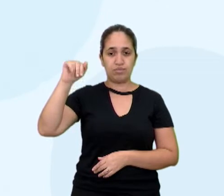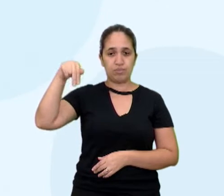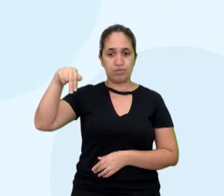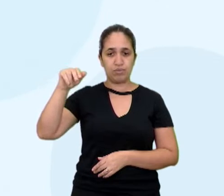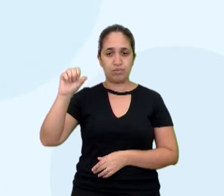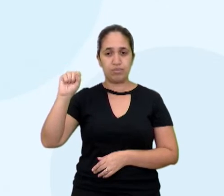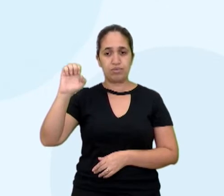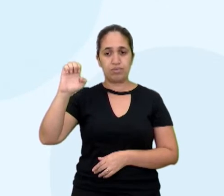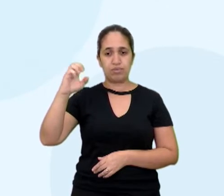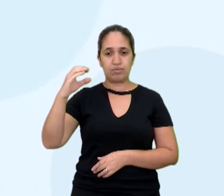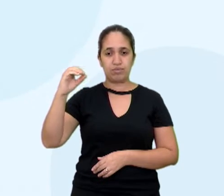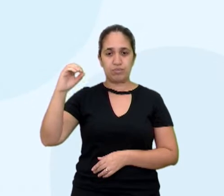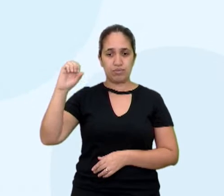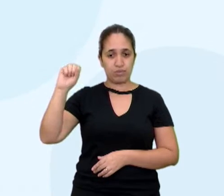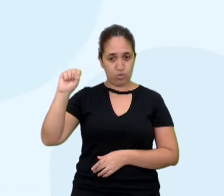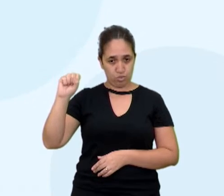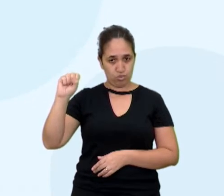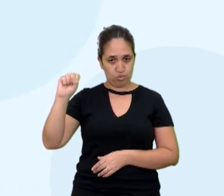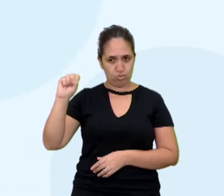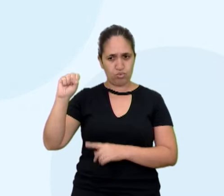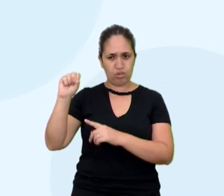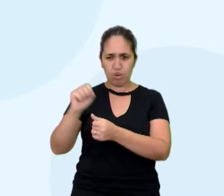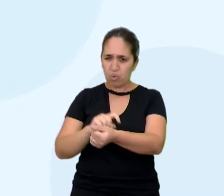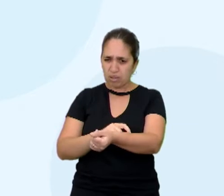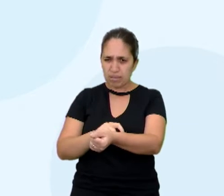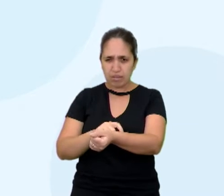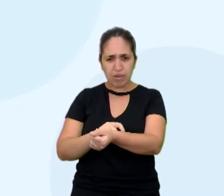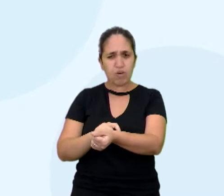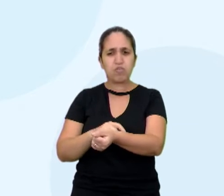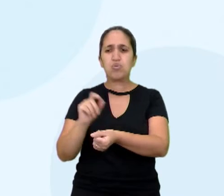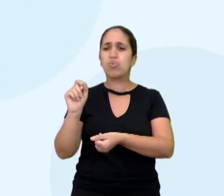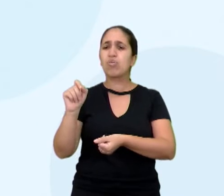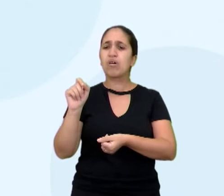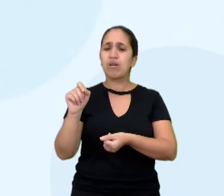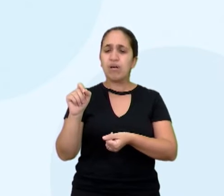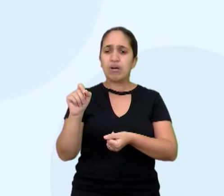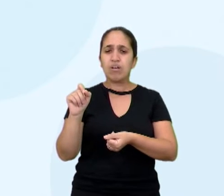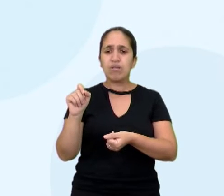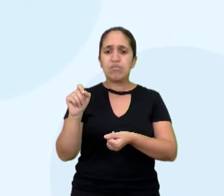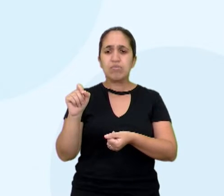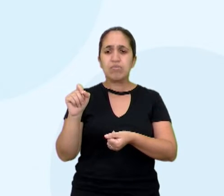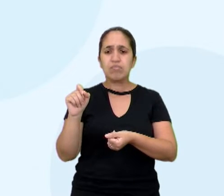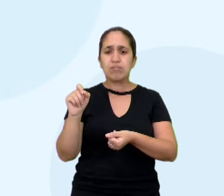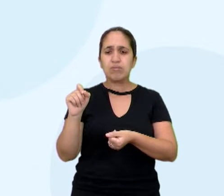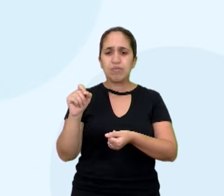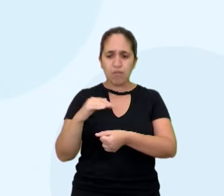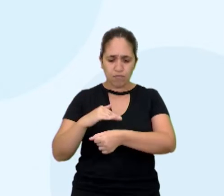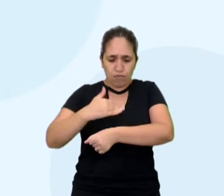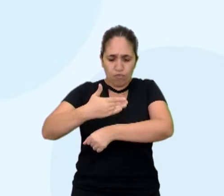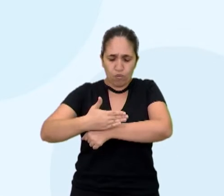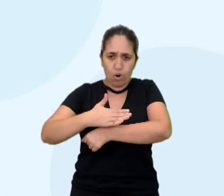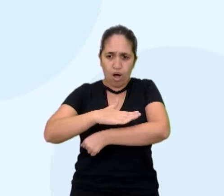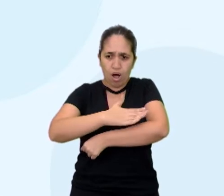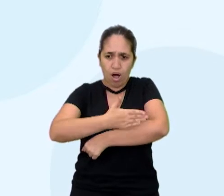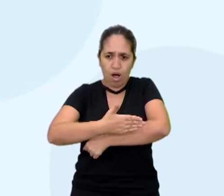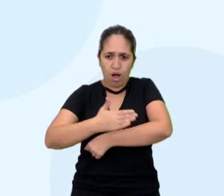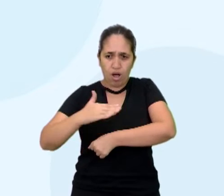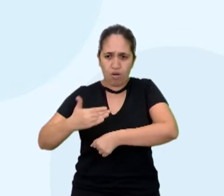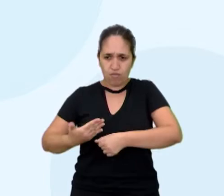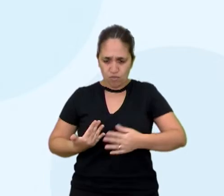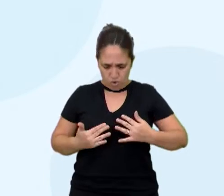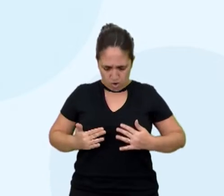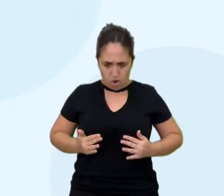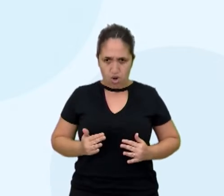fala de nervos extrínsecos, que seriam então esses nervos que estão por fora, né, por fora